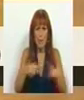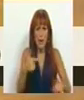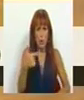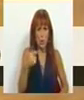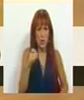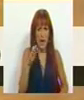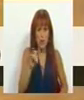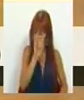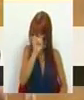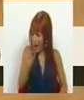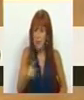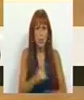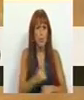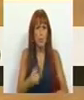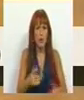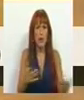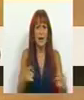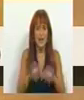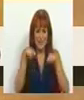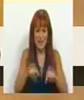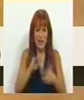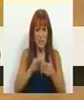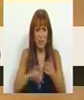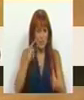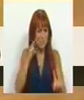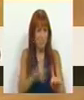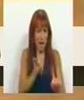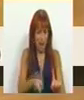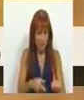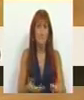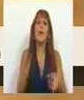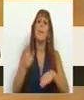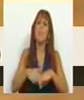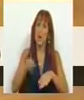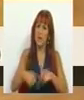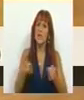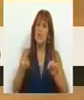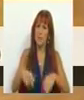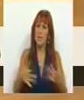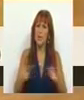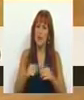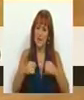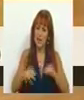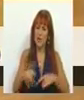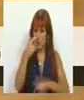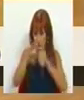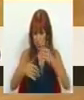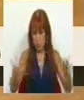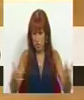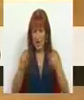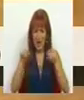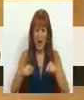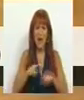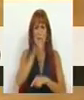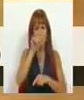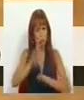Tejo. Foi essa a causa próxima desta petição. Também por isso, e devido também à iniciativa dos utentes,